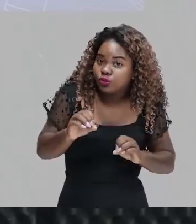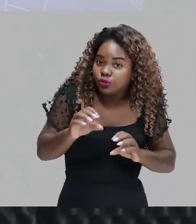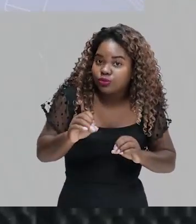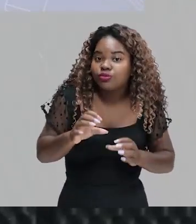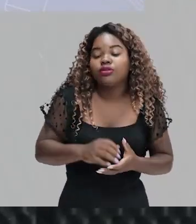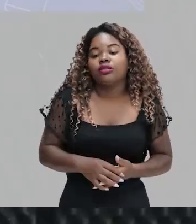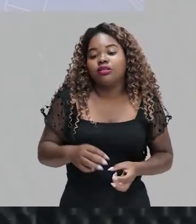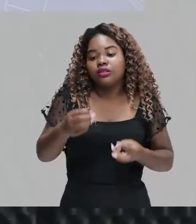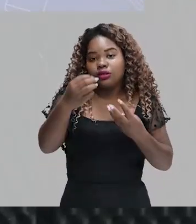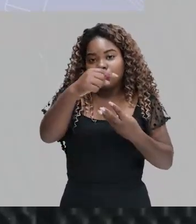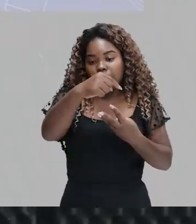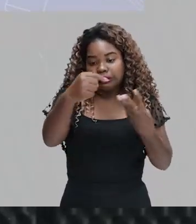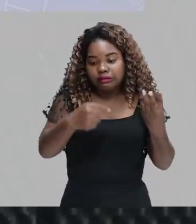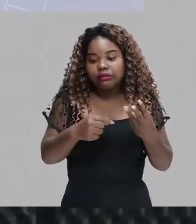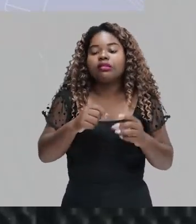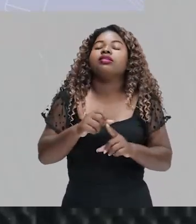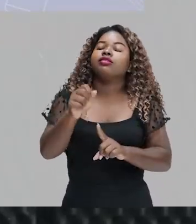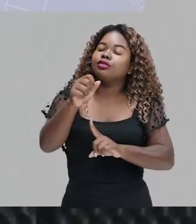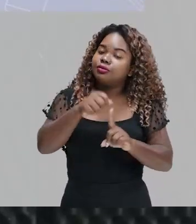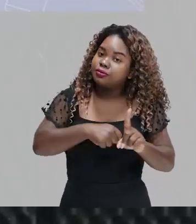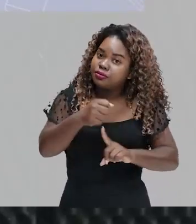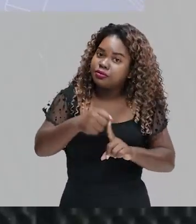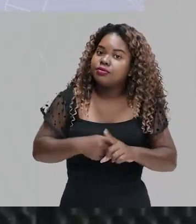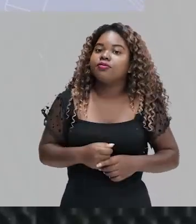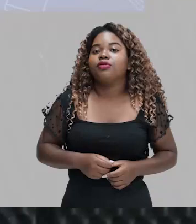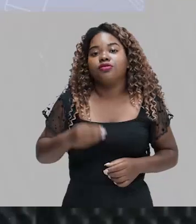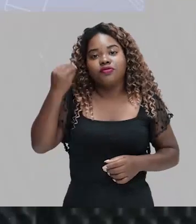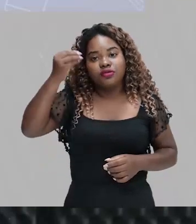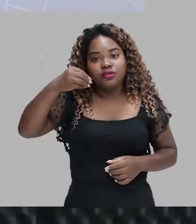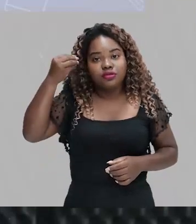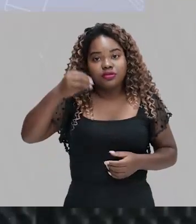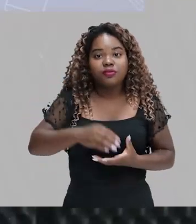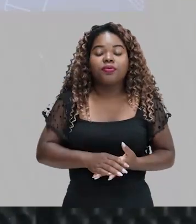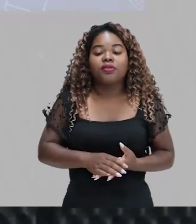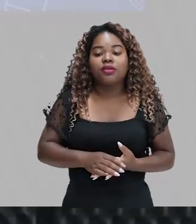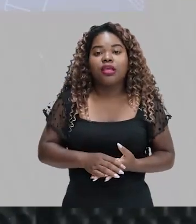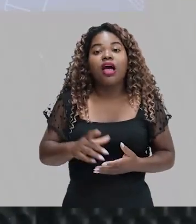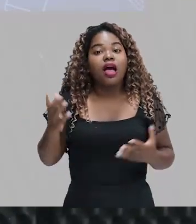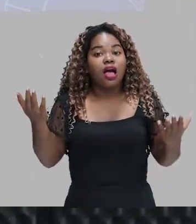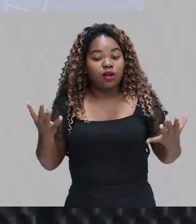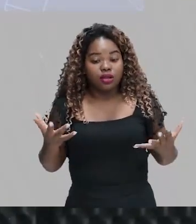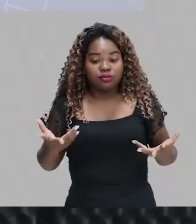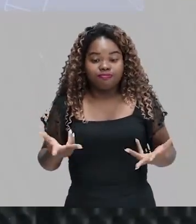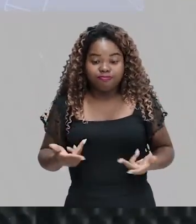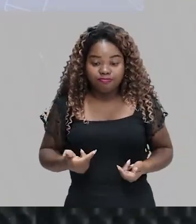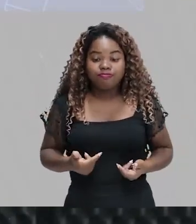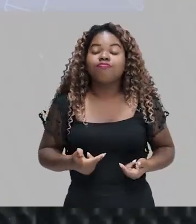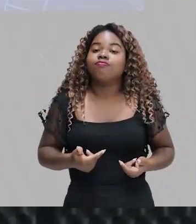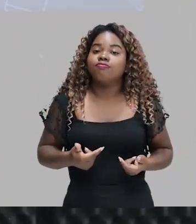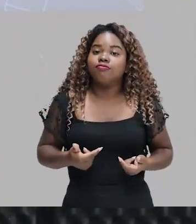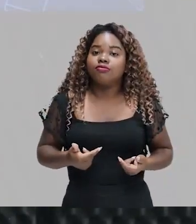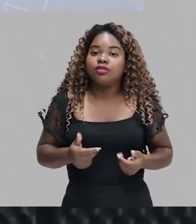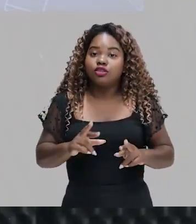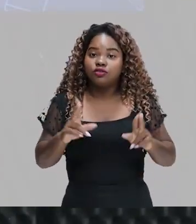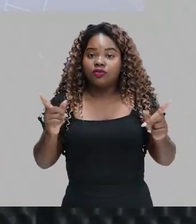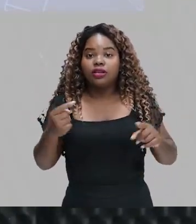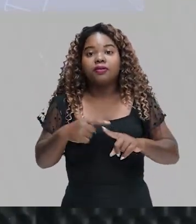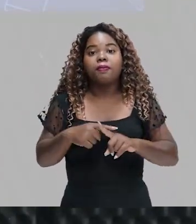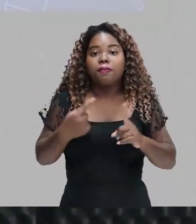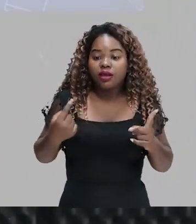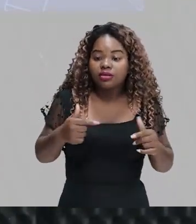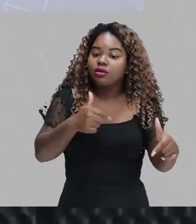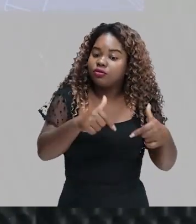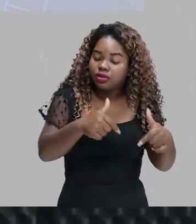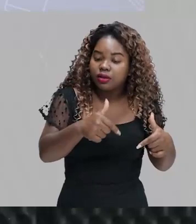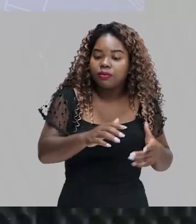sabe nada. Eu já fiz essa experiência e já comprovei, né? Talento é outra história. Aí, mas é fruto do teu trabalho.